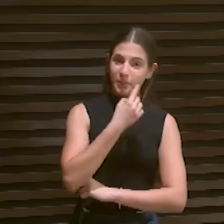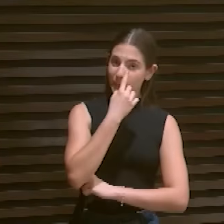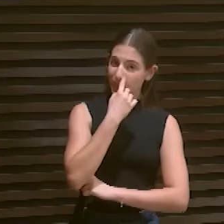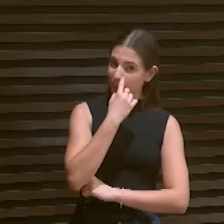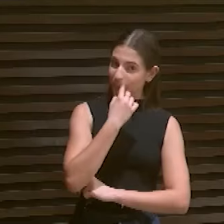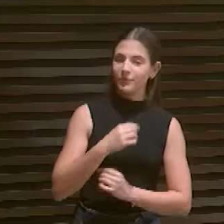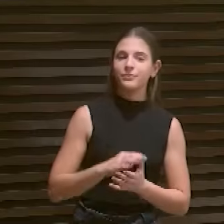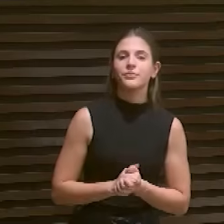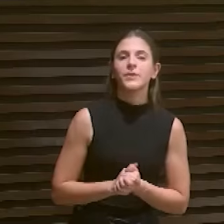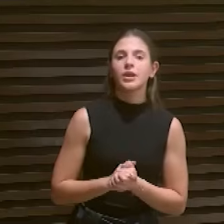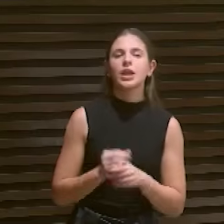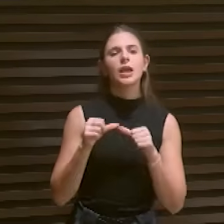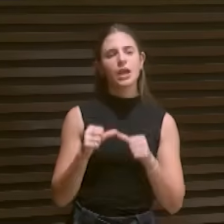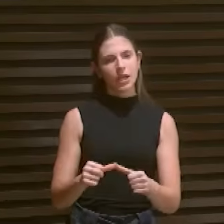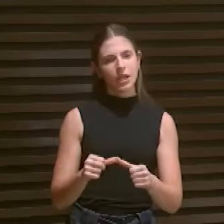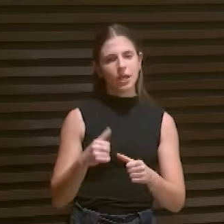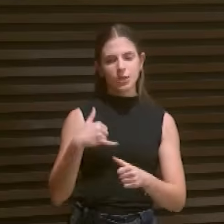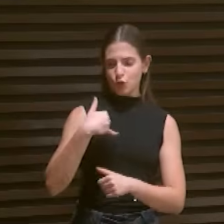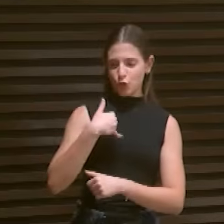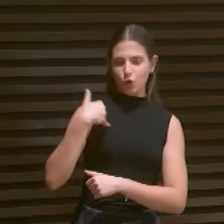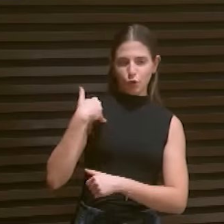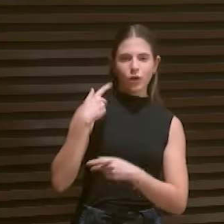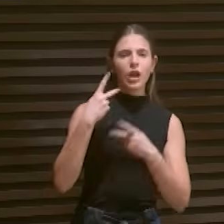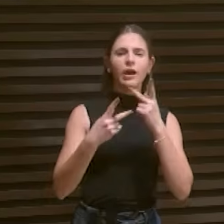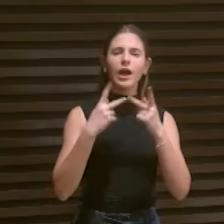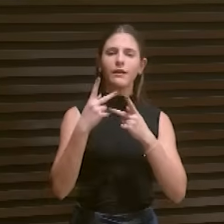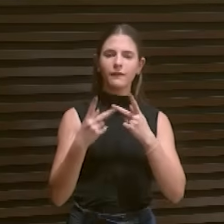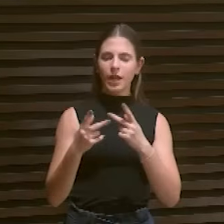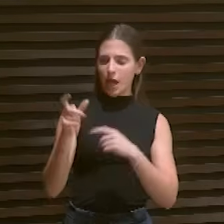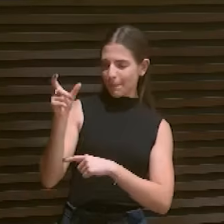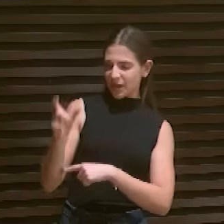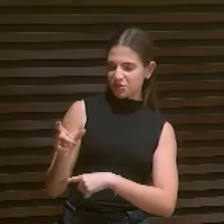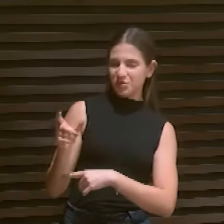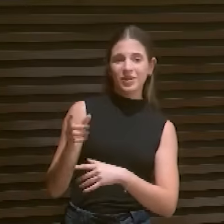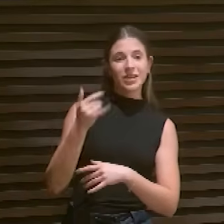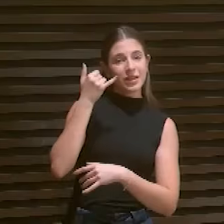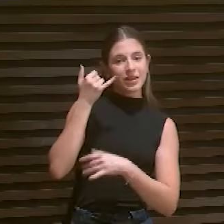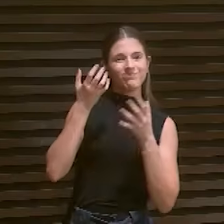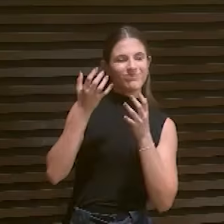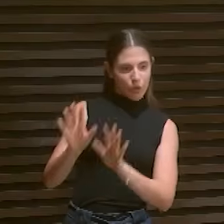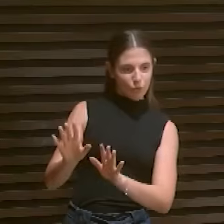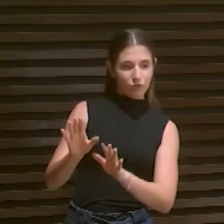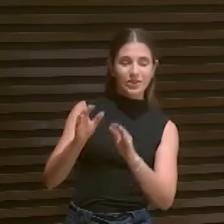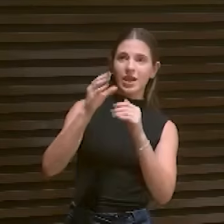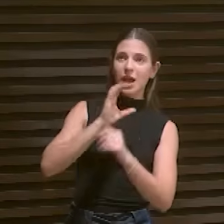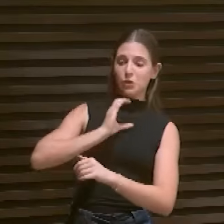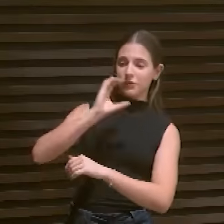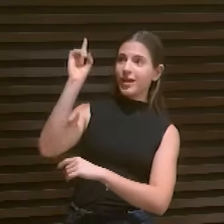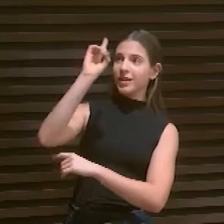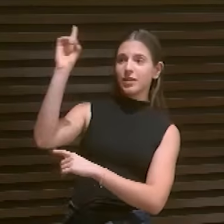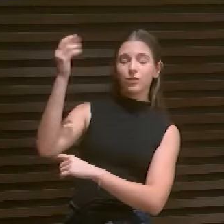E esse orgulho fala do quê? Da atitude de alguém que se recusa em confiar em Deus como Pai, enquanto